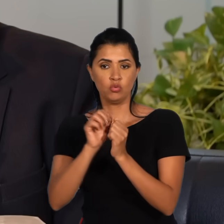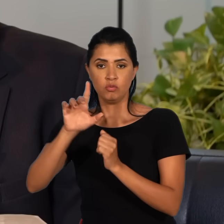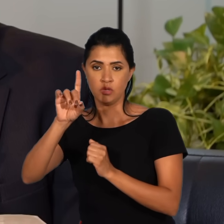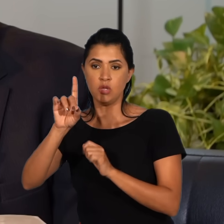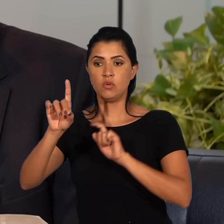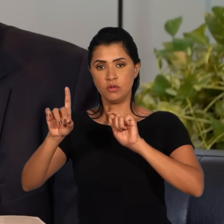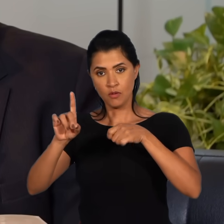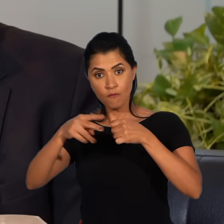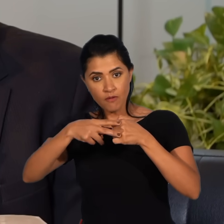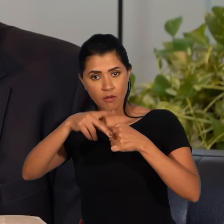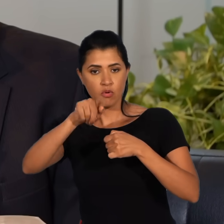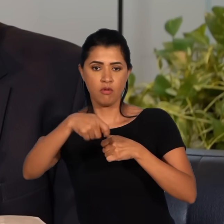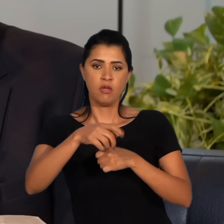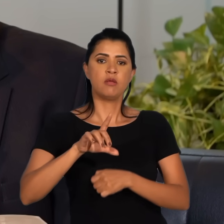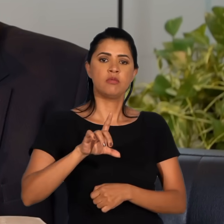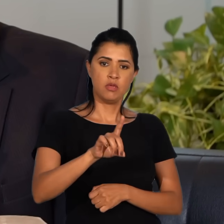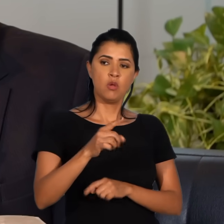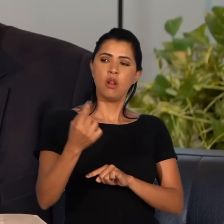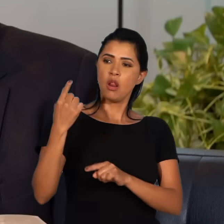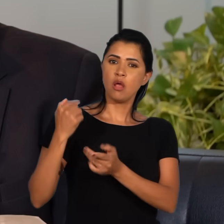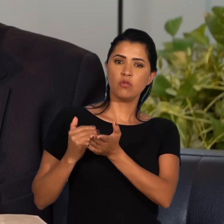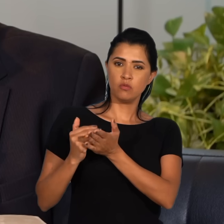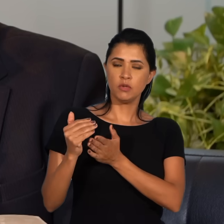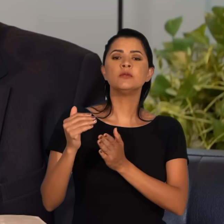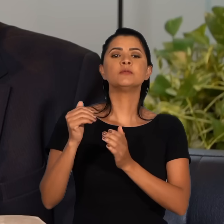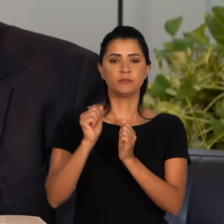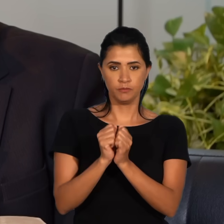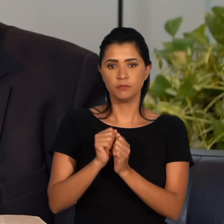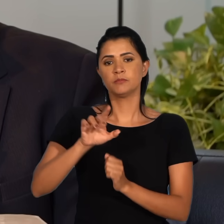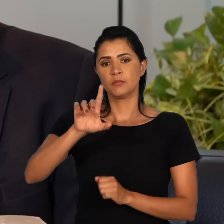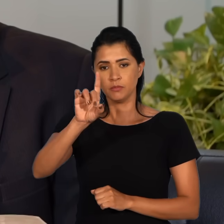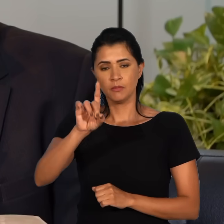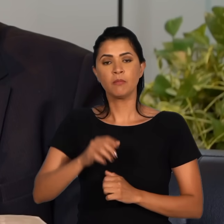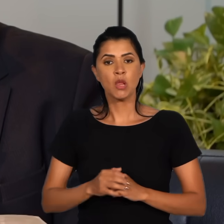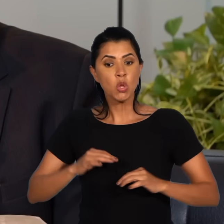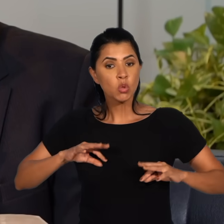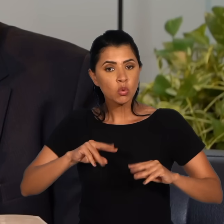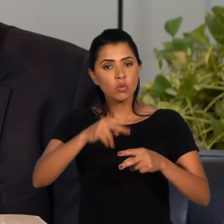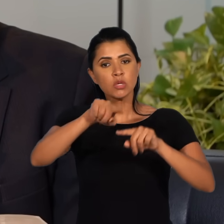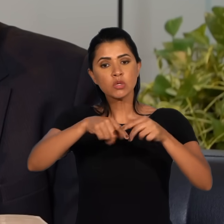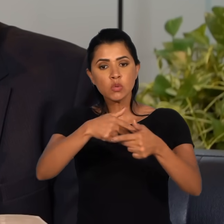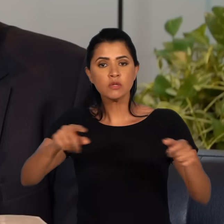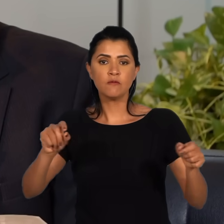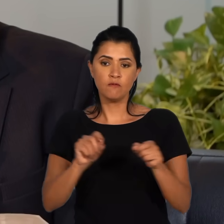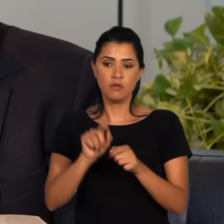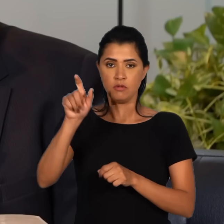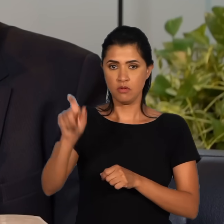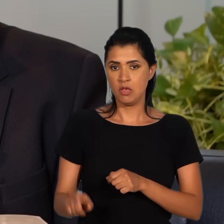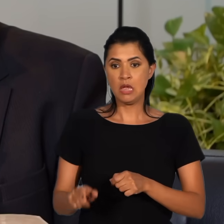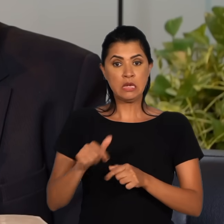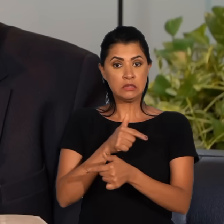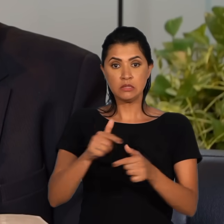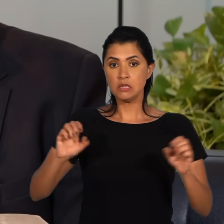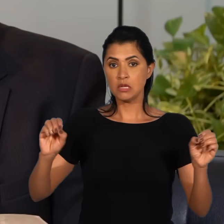com Deus e o verbo era Deus ele estava no princípio Com Deus todas as coisas foram feitas por ele e sem